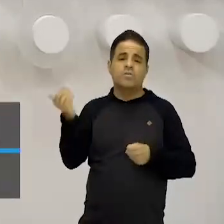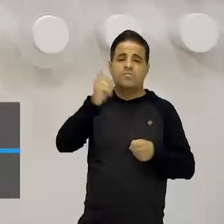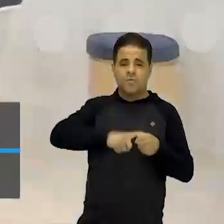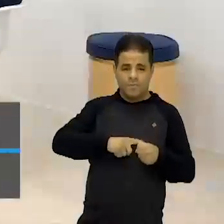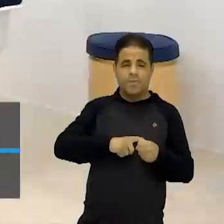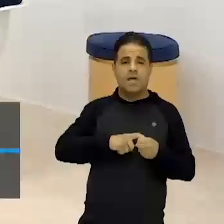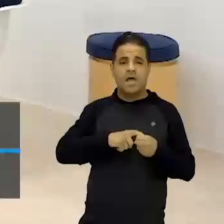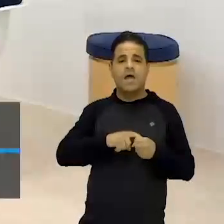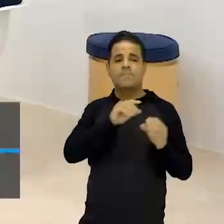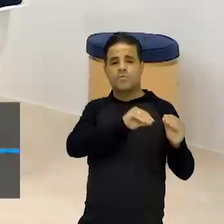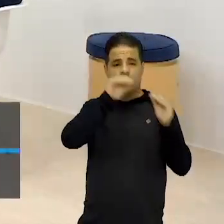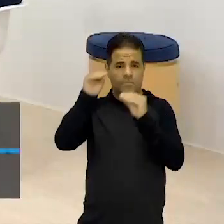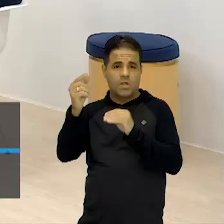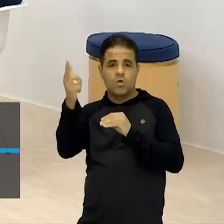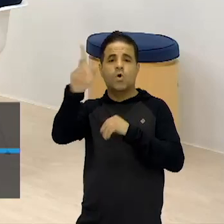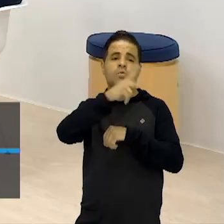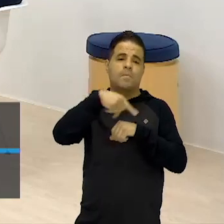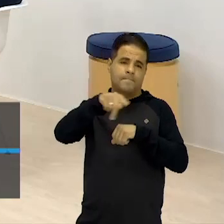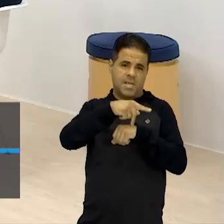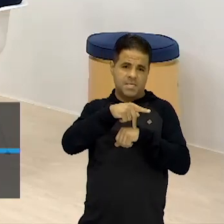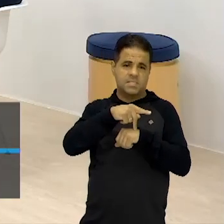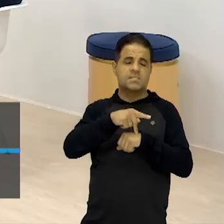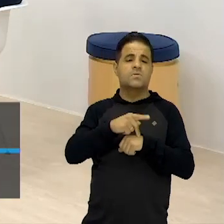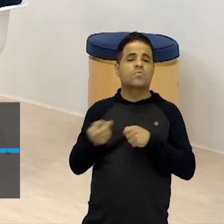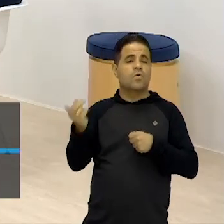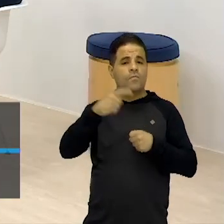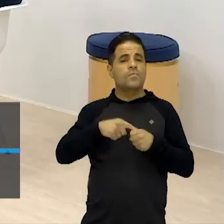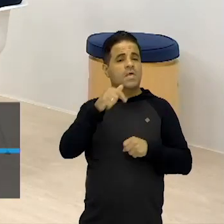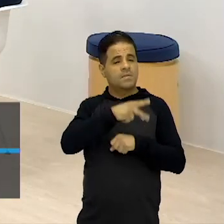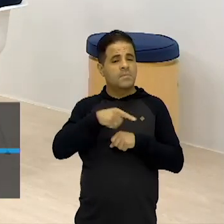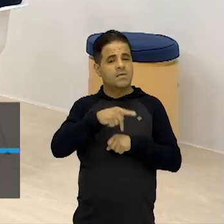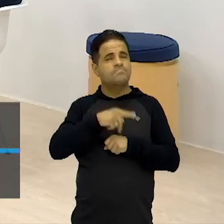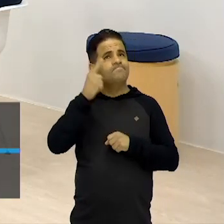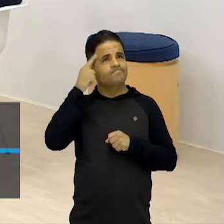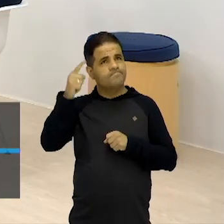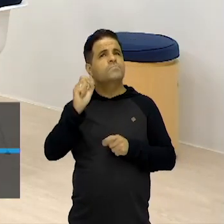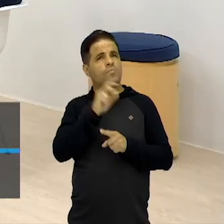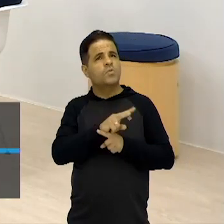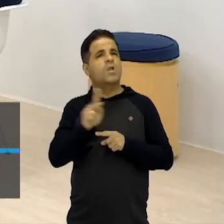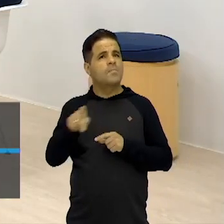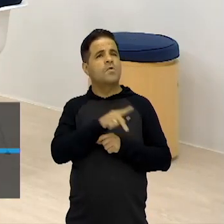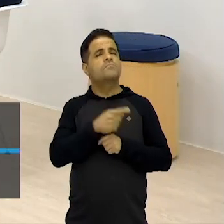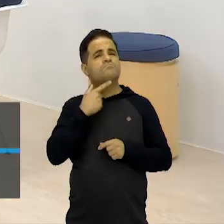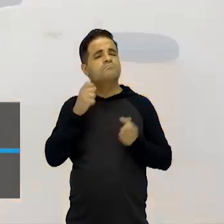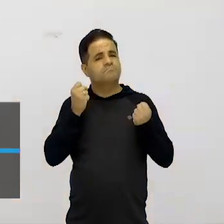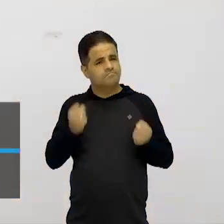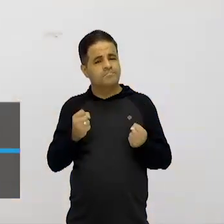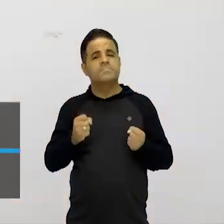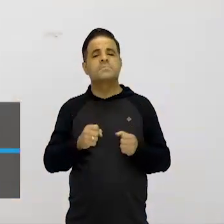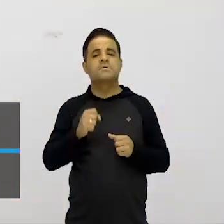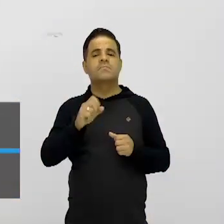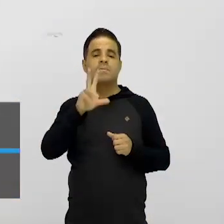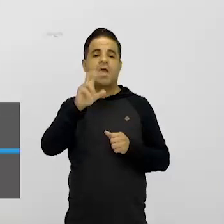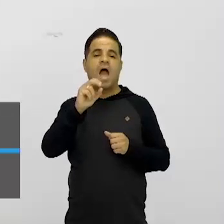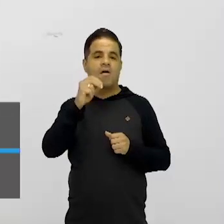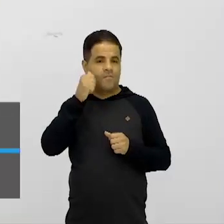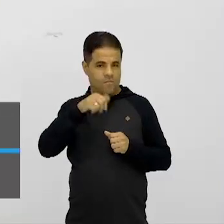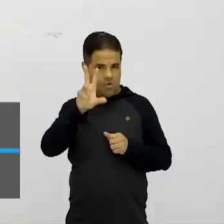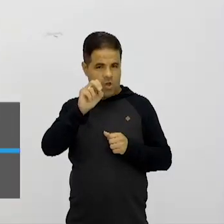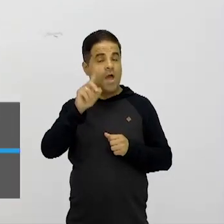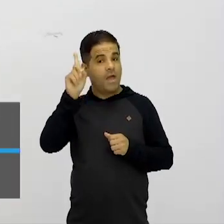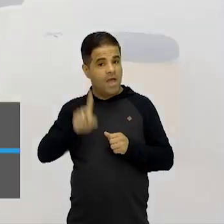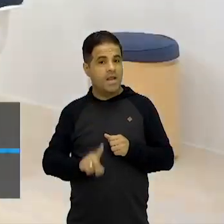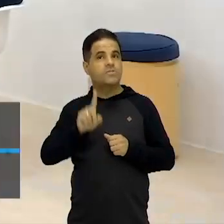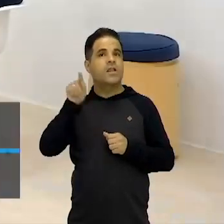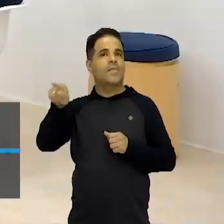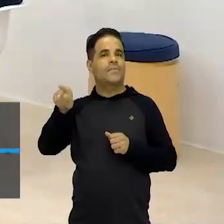retornar porque eu fui morar fora do país. Quando eu retornei, eu virei para ela e falei, vou ser professora. Porque a minha avó era diretora e eu falei assim,